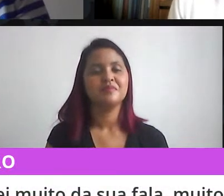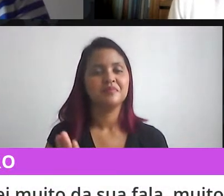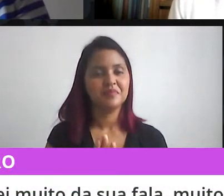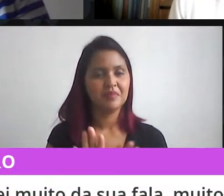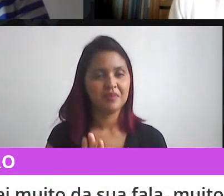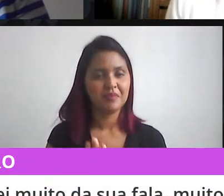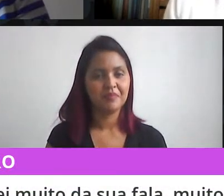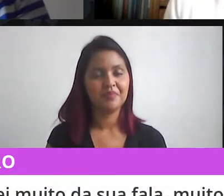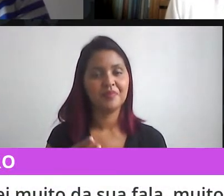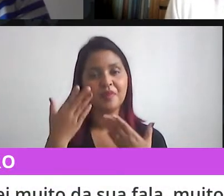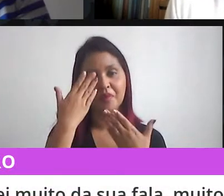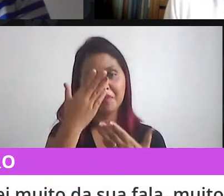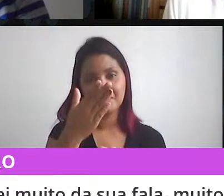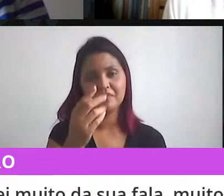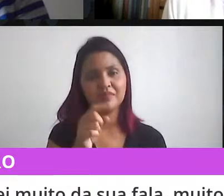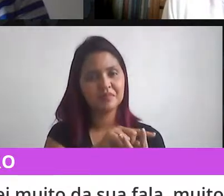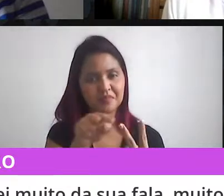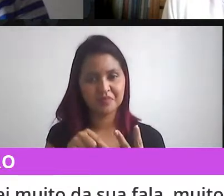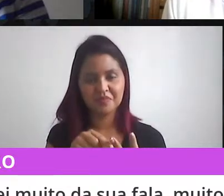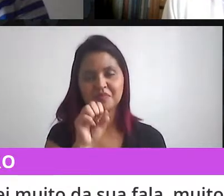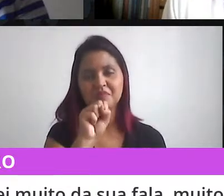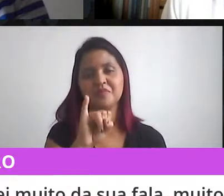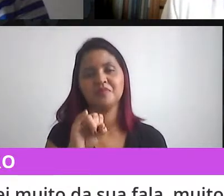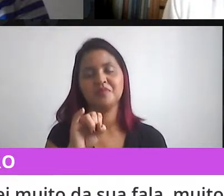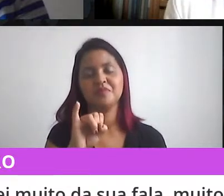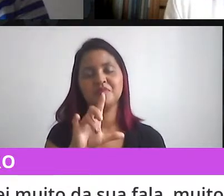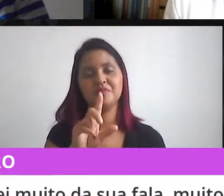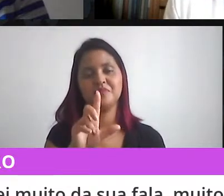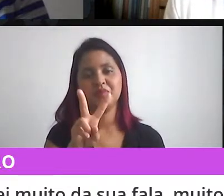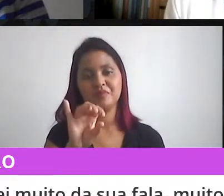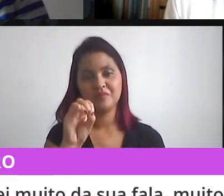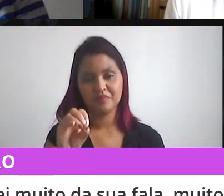Obrigada, Silvio. Deixa eu ver quem mais.